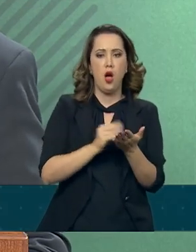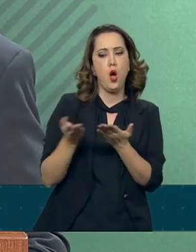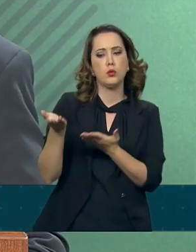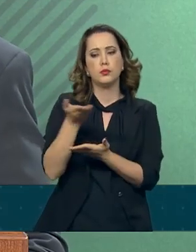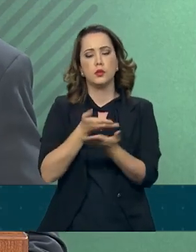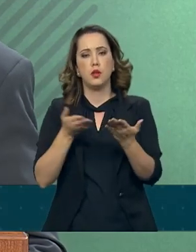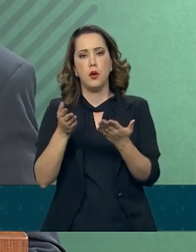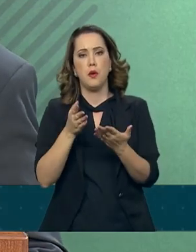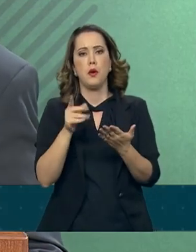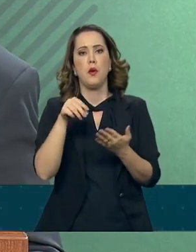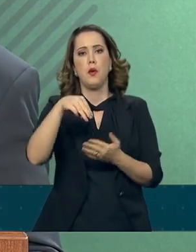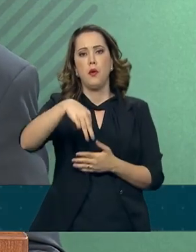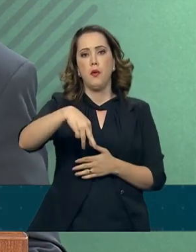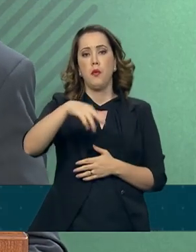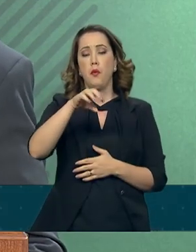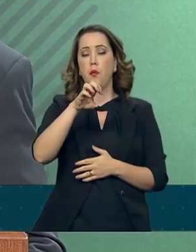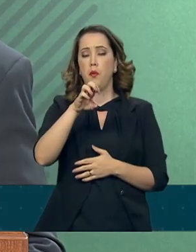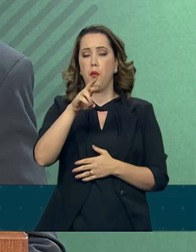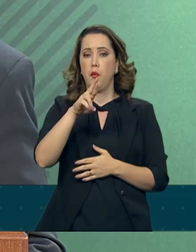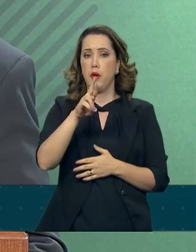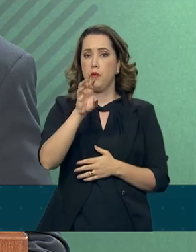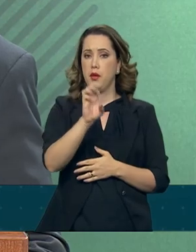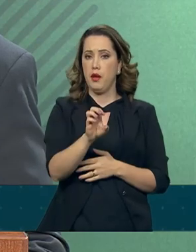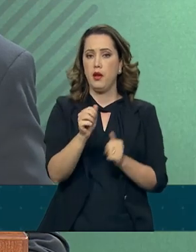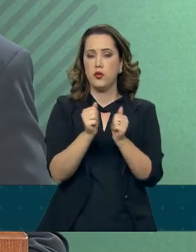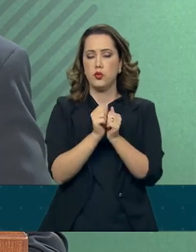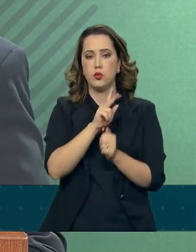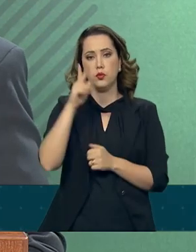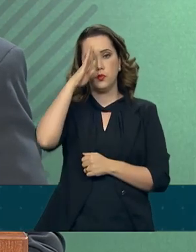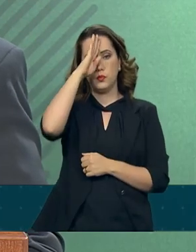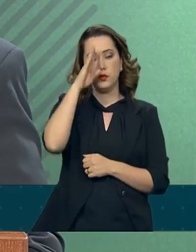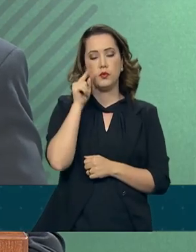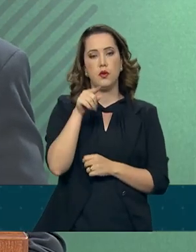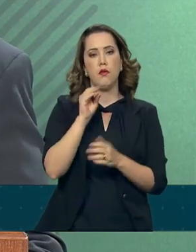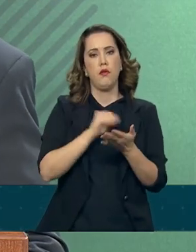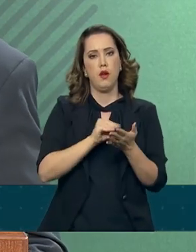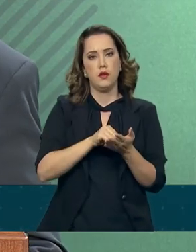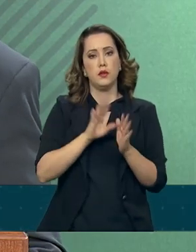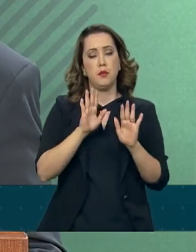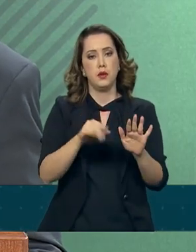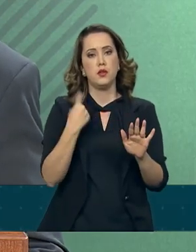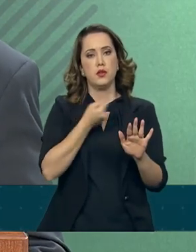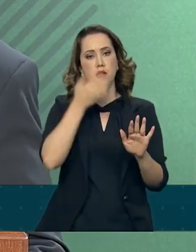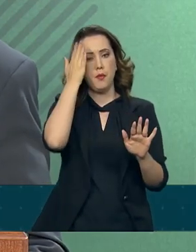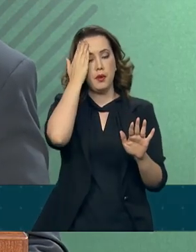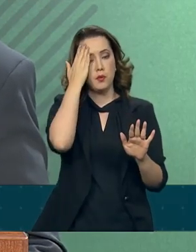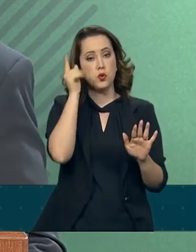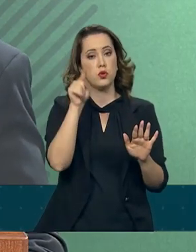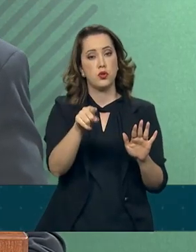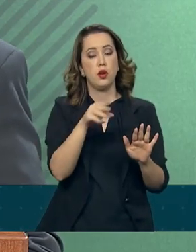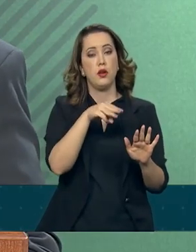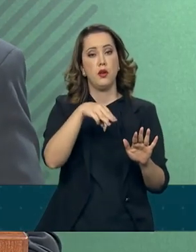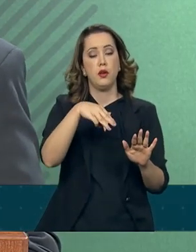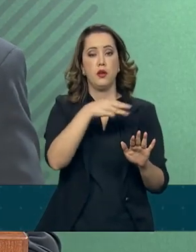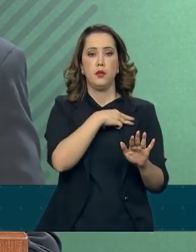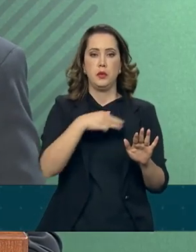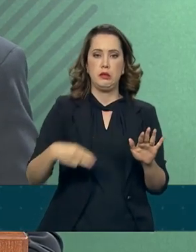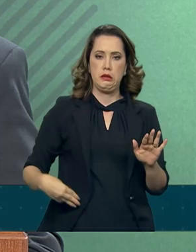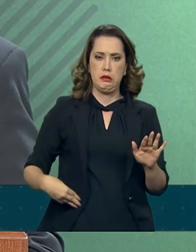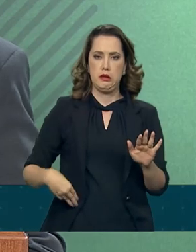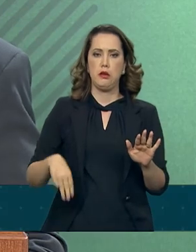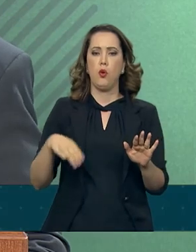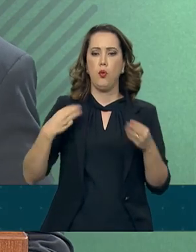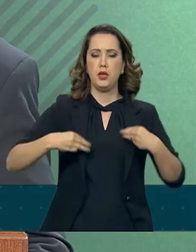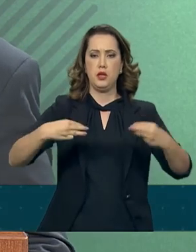o presidente jair bolsonaro o que sabemos de momento é o que o ministério das relações exteriores já possui uma minuta da solicitação